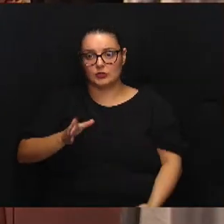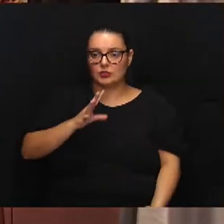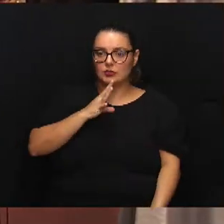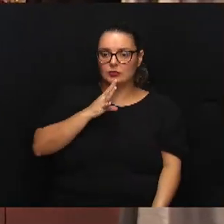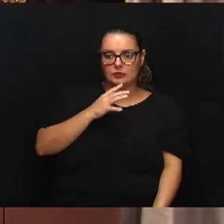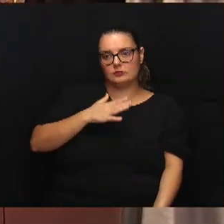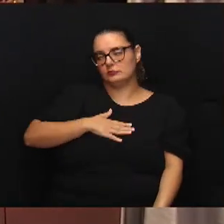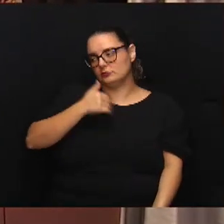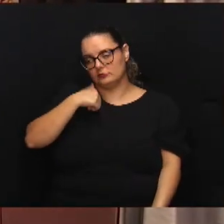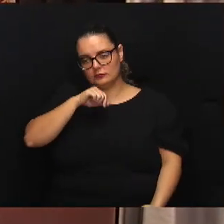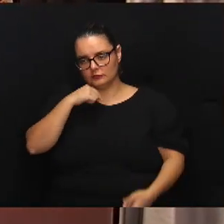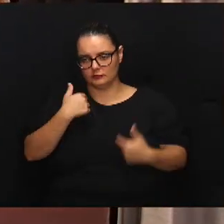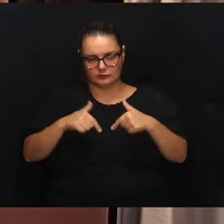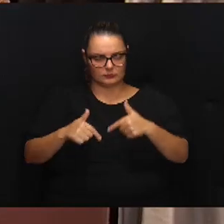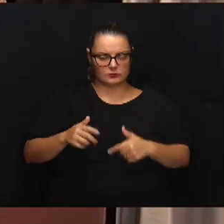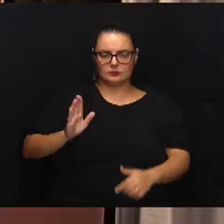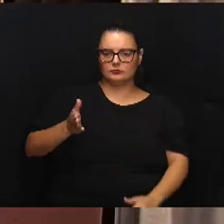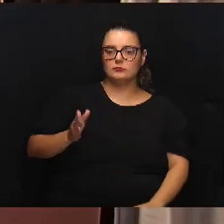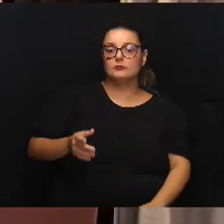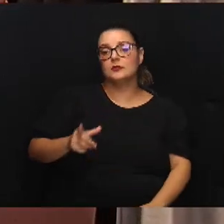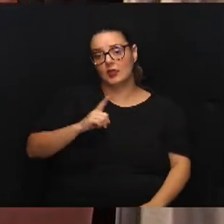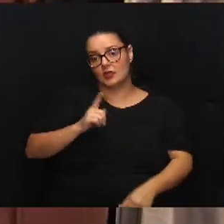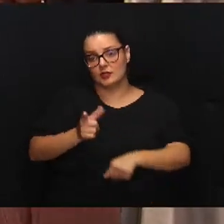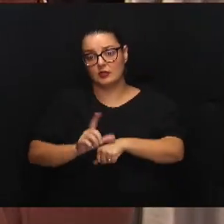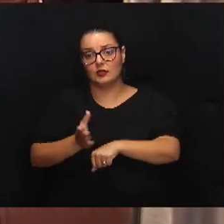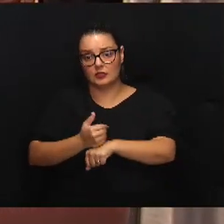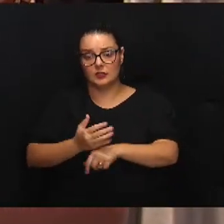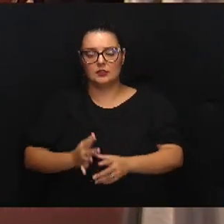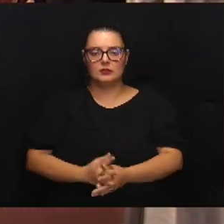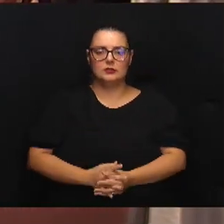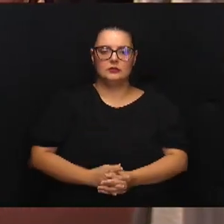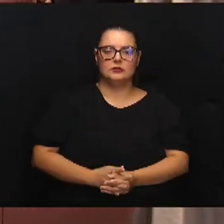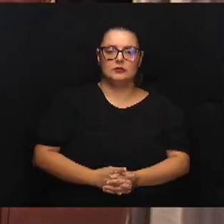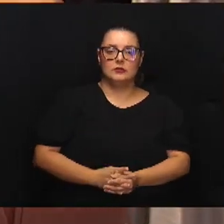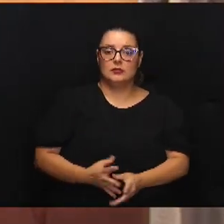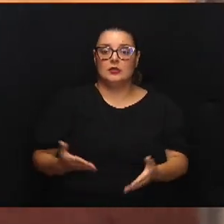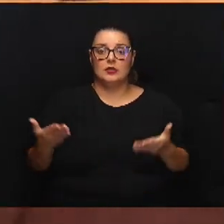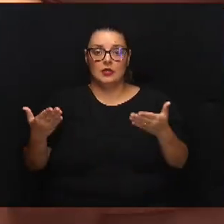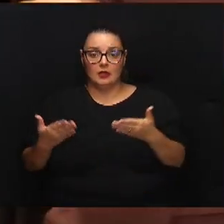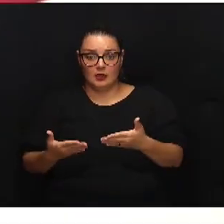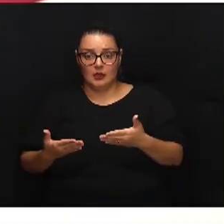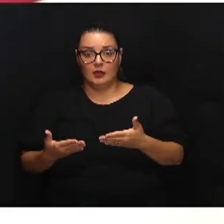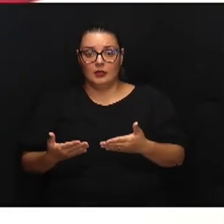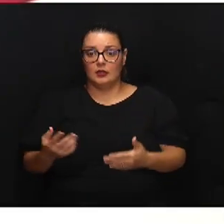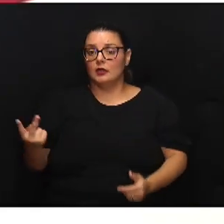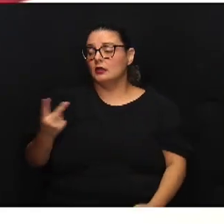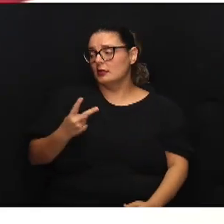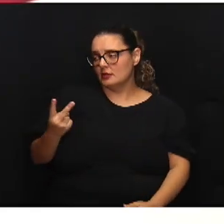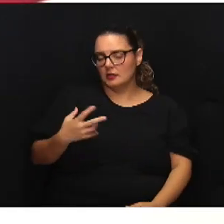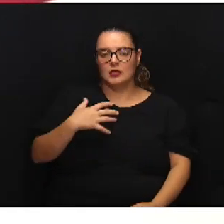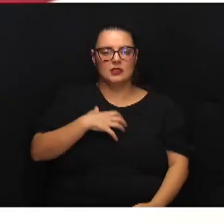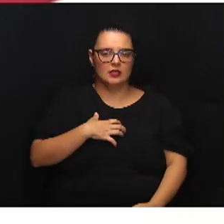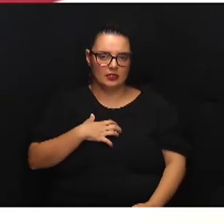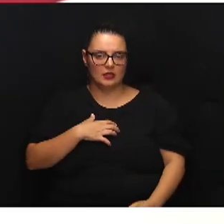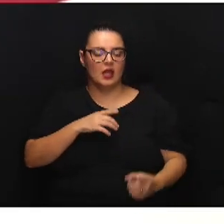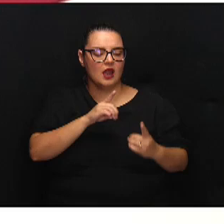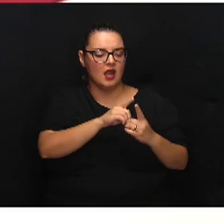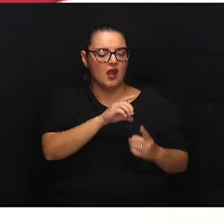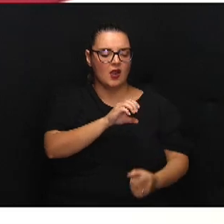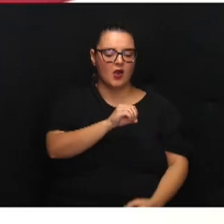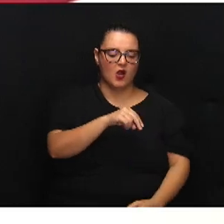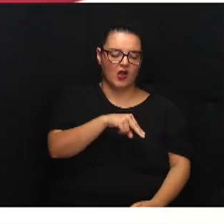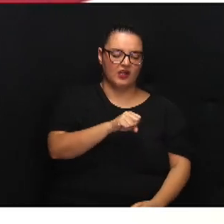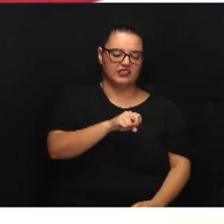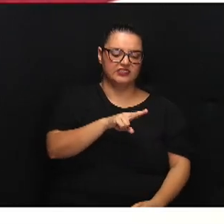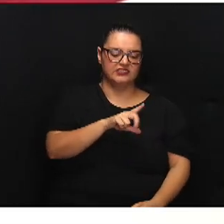mãe, que sempre trabalhou com isso, que já tinha tido loja antes. E agora tem vindo dos dois lados. Então, tanto da consultoria, que às vezes